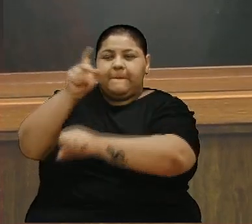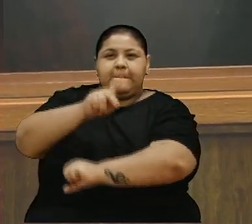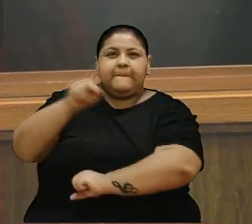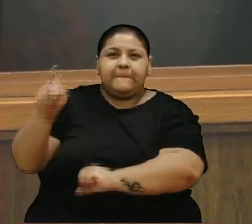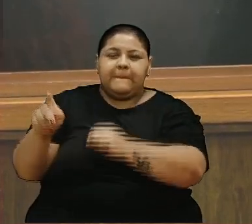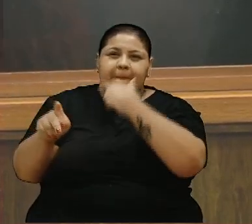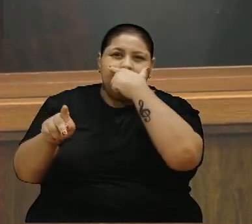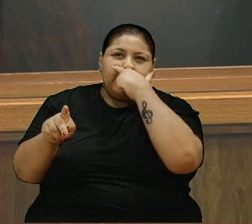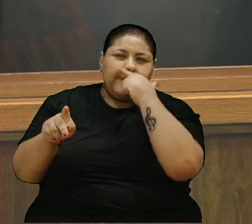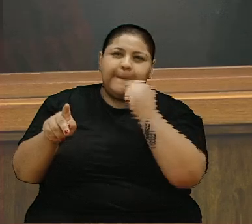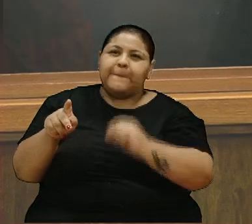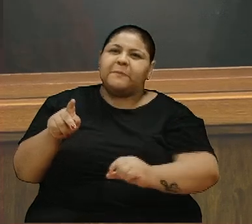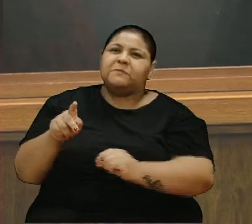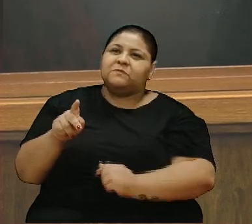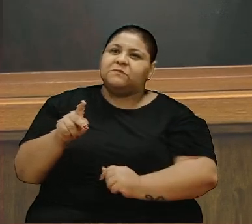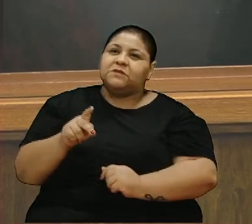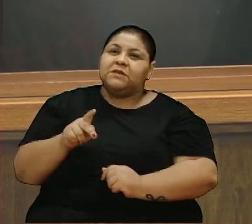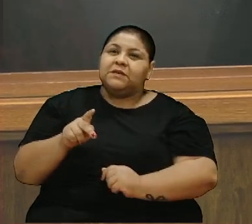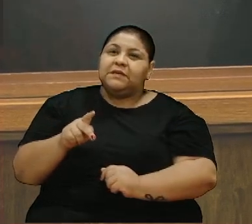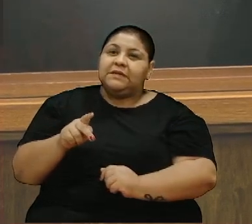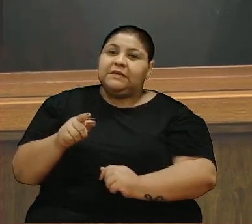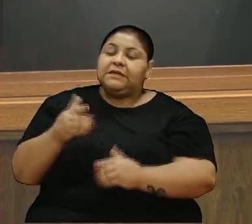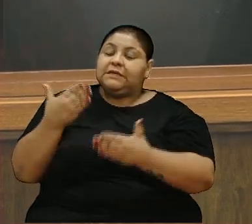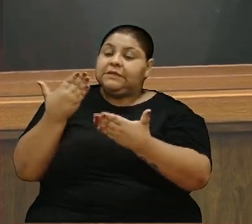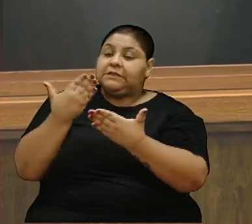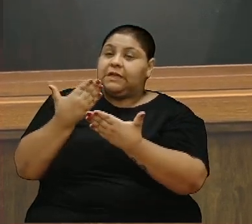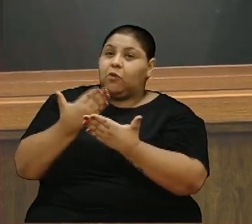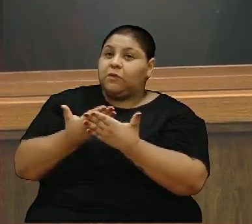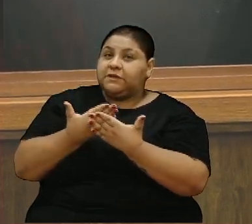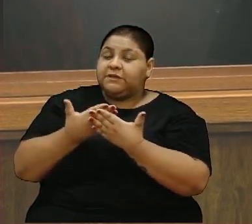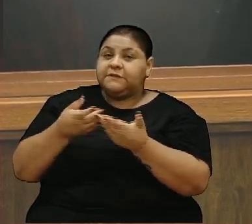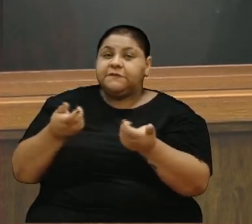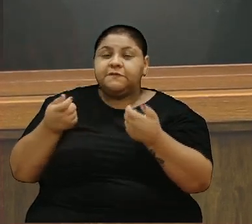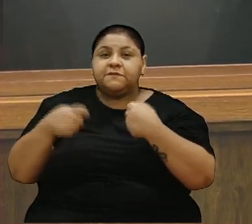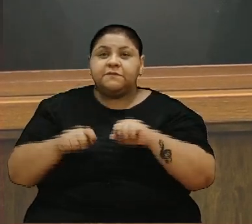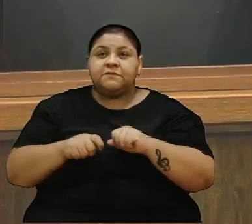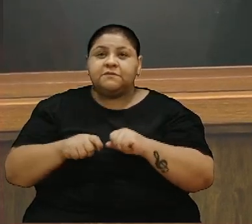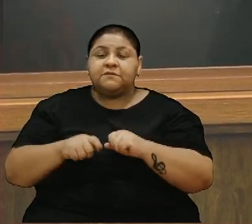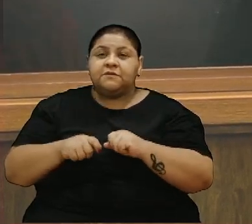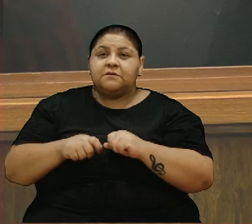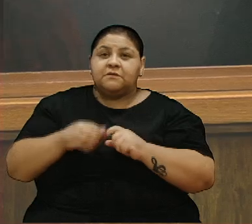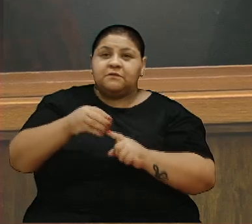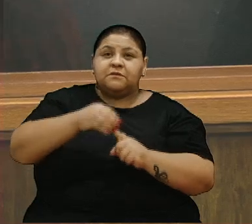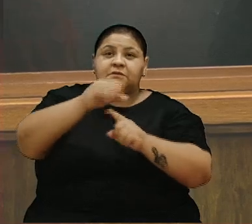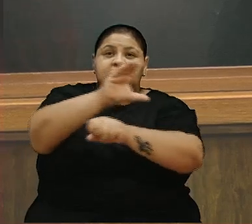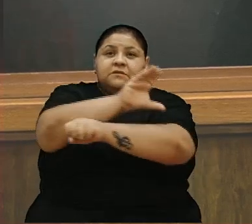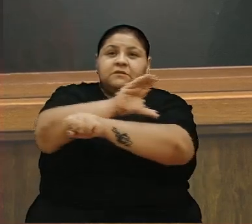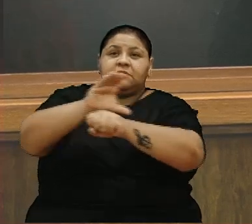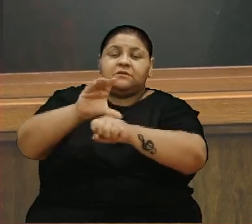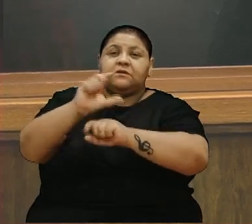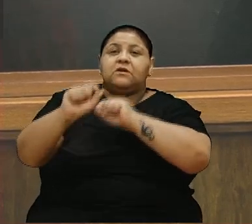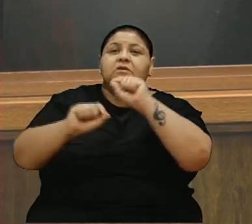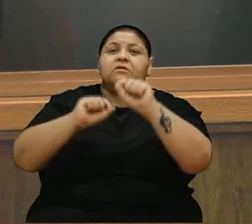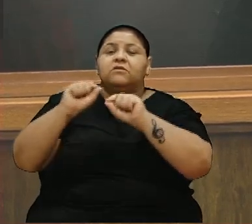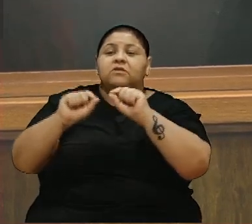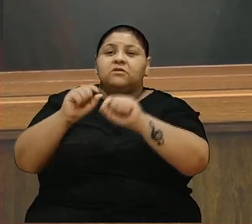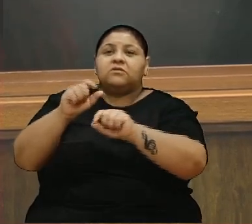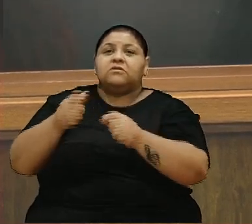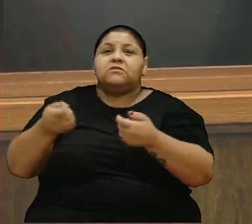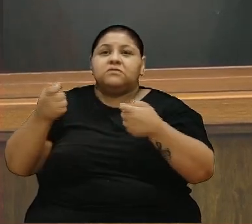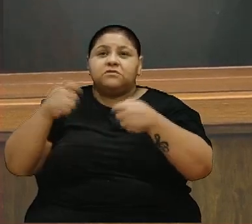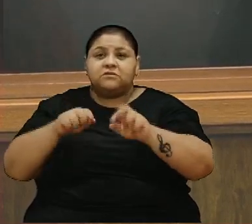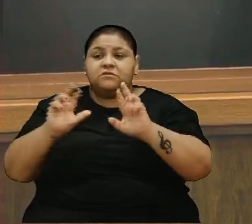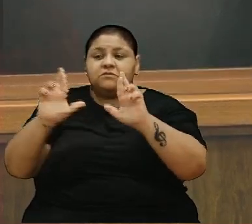professores que estão estudando a necessidade dos primeiros cursos, quais seriam as necessidades